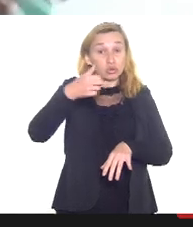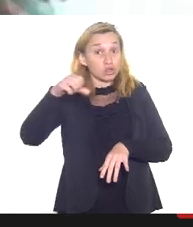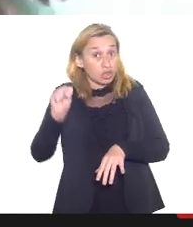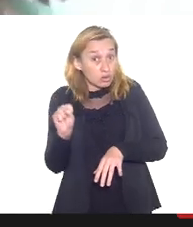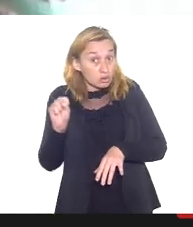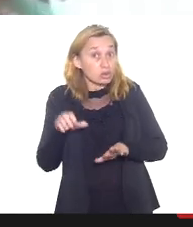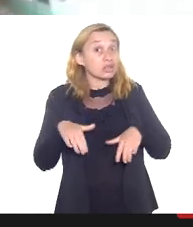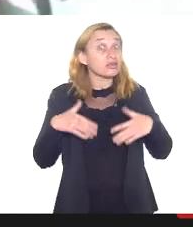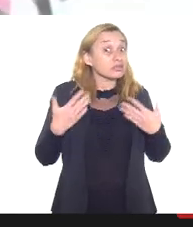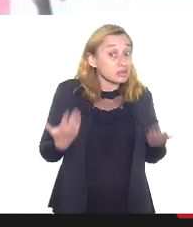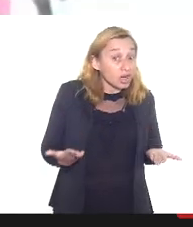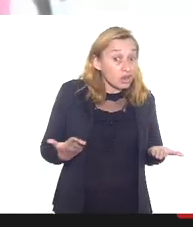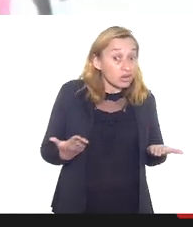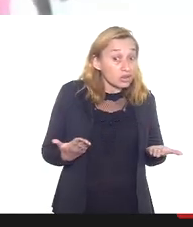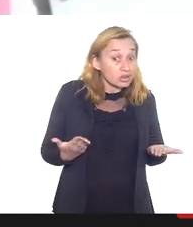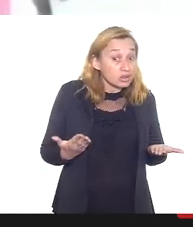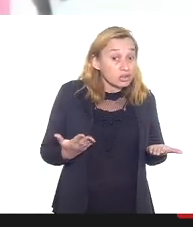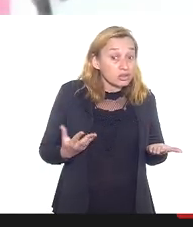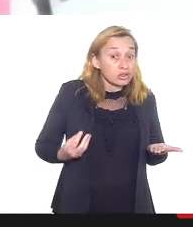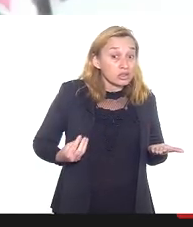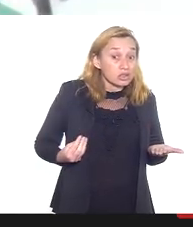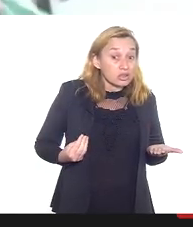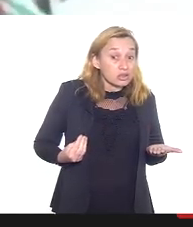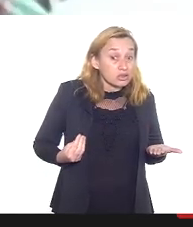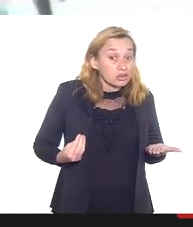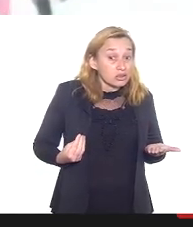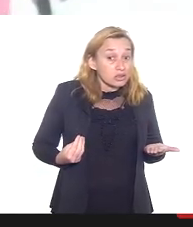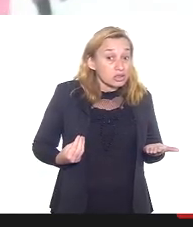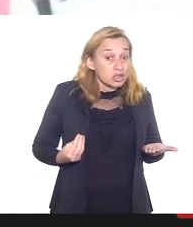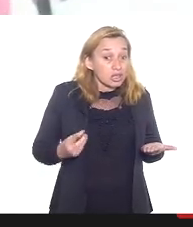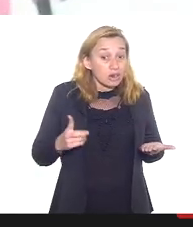2018, então eu não estive presente